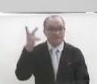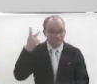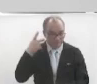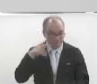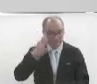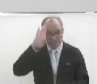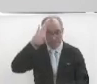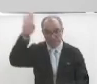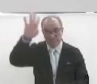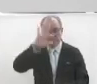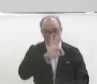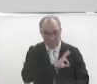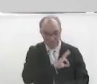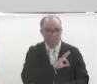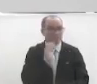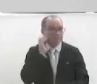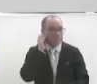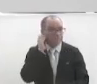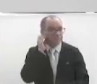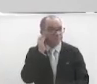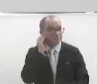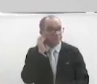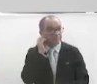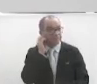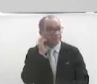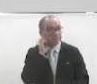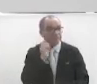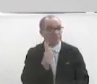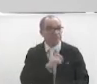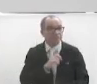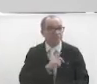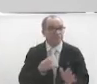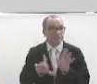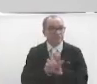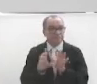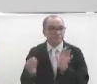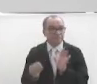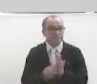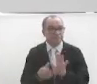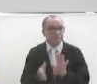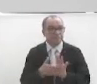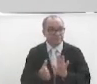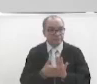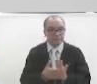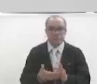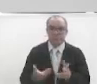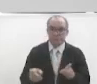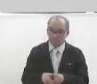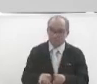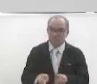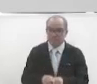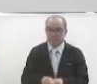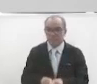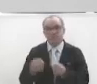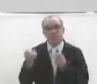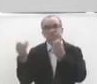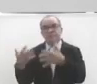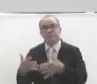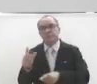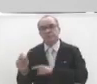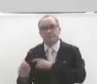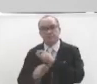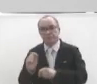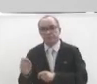pelo Subtenente guinâncio temos a outra emenda que apresentada pelo Subtenente ignorância que Versa